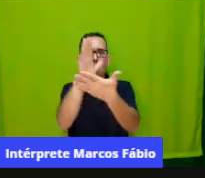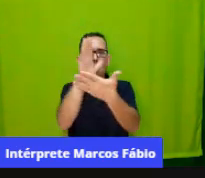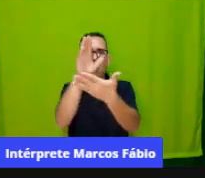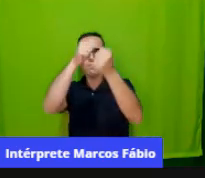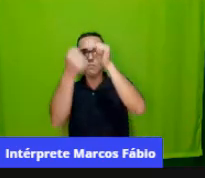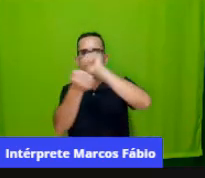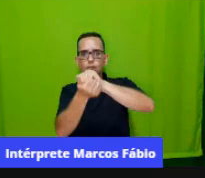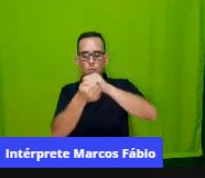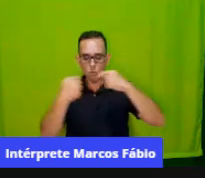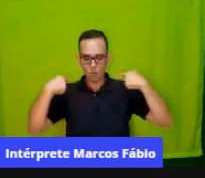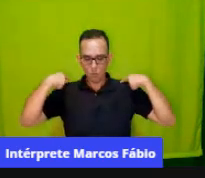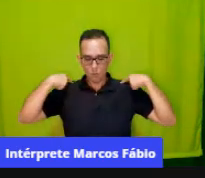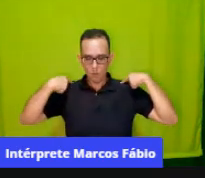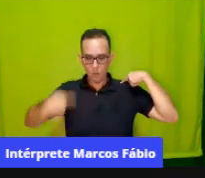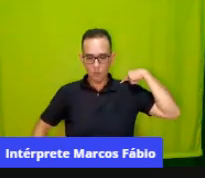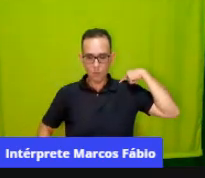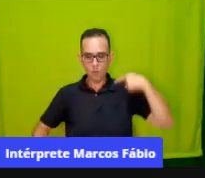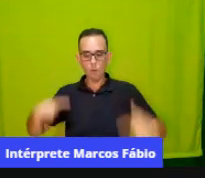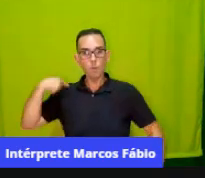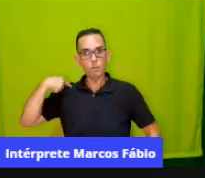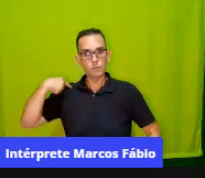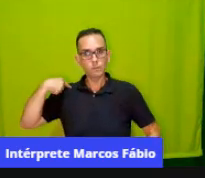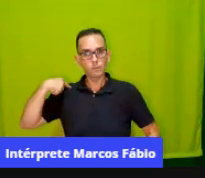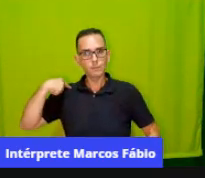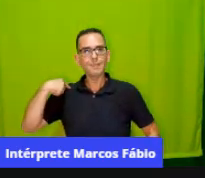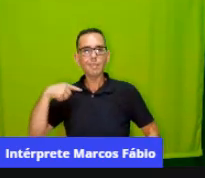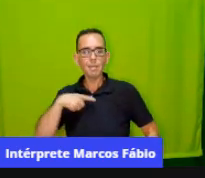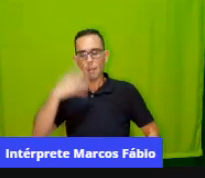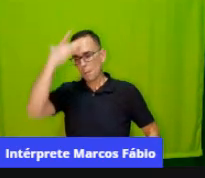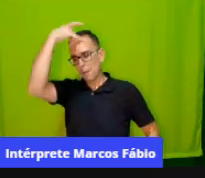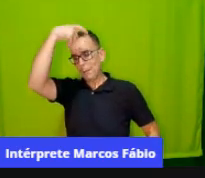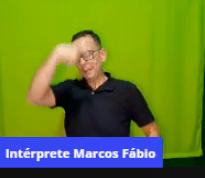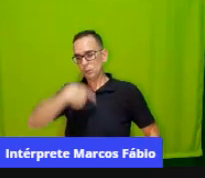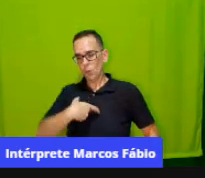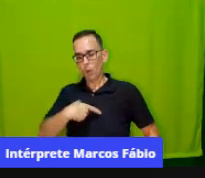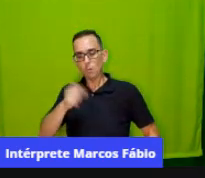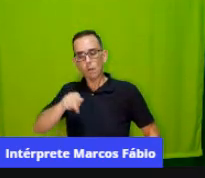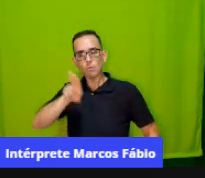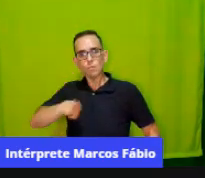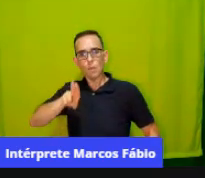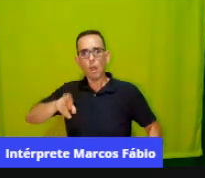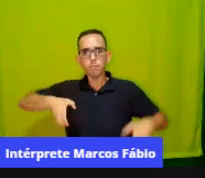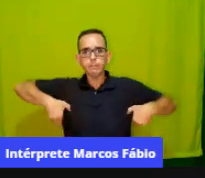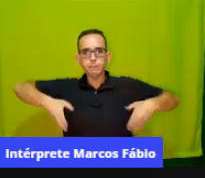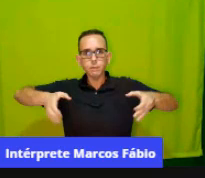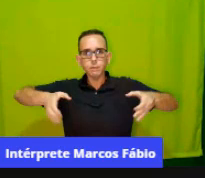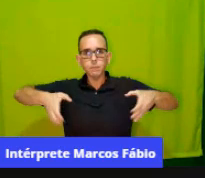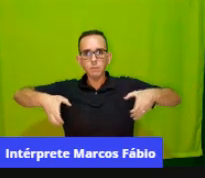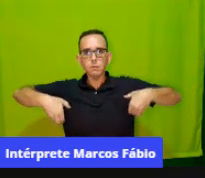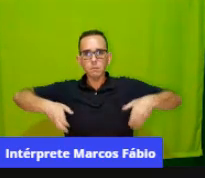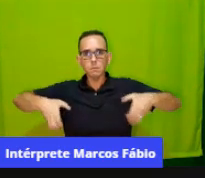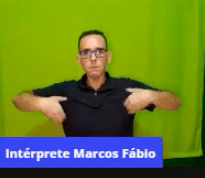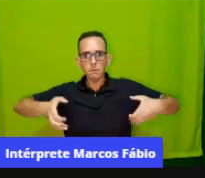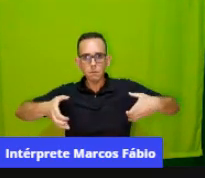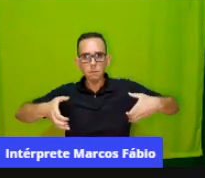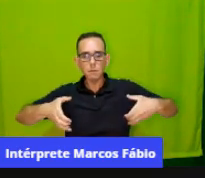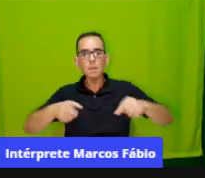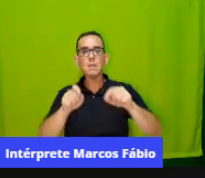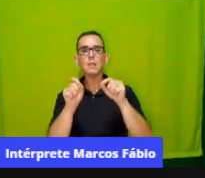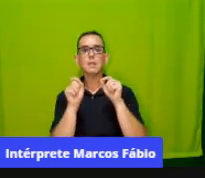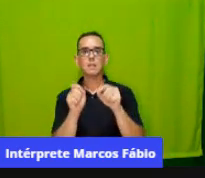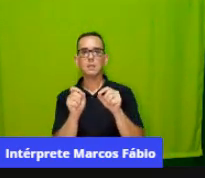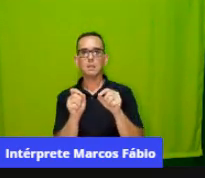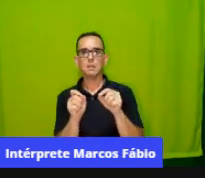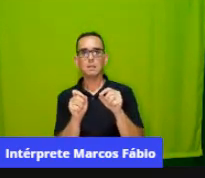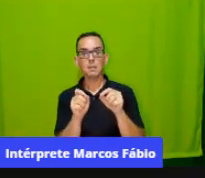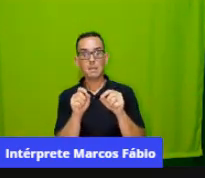posturais. Então, a gente trouxe uma pessoa que utiliza cadeira de rodas e que,